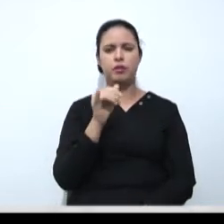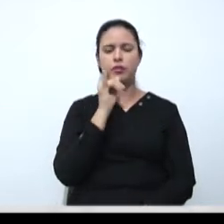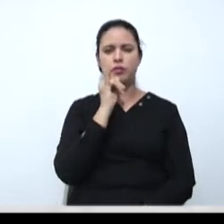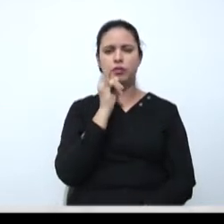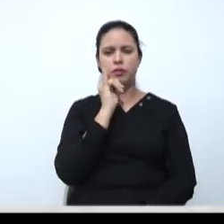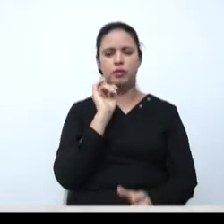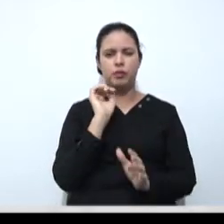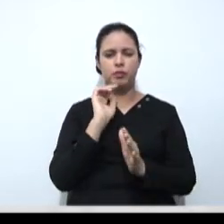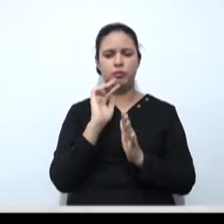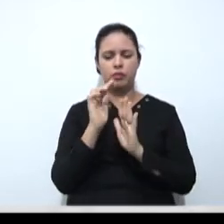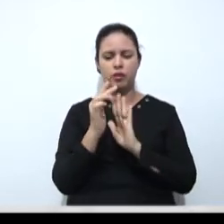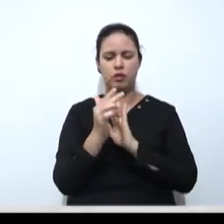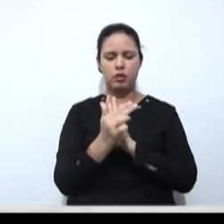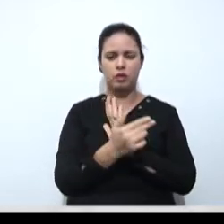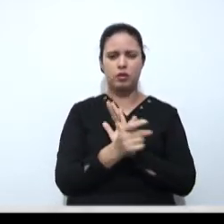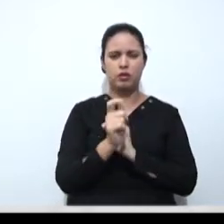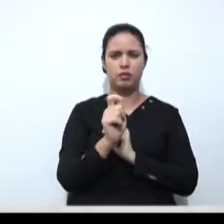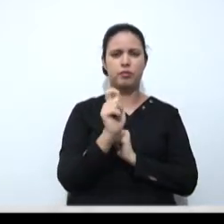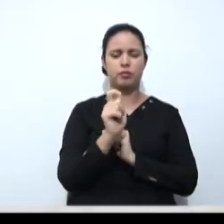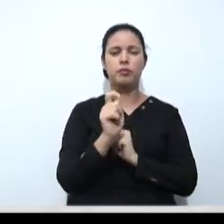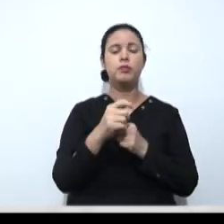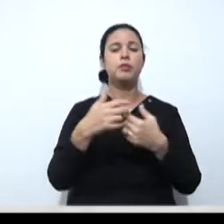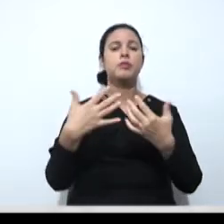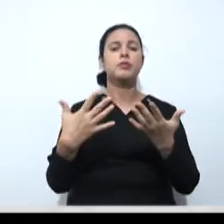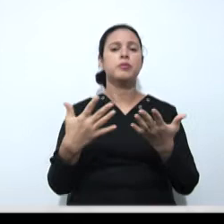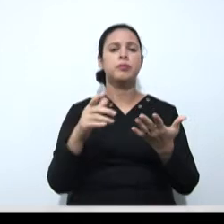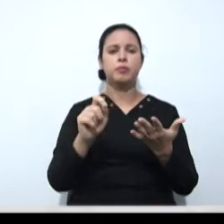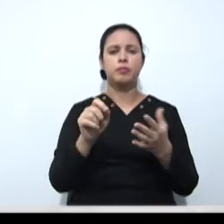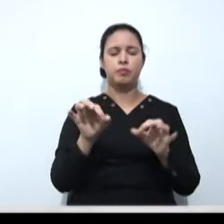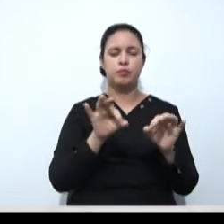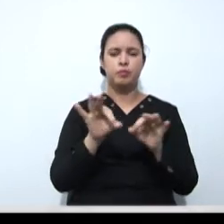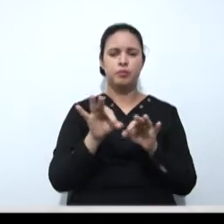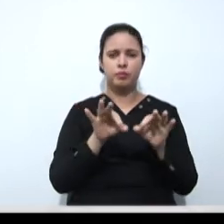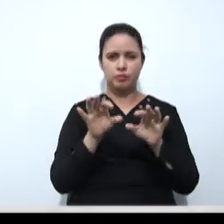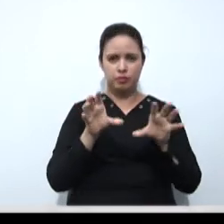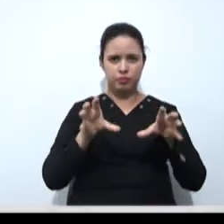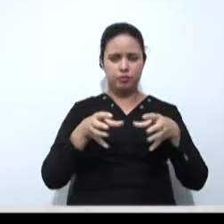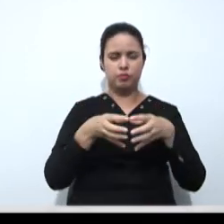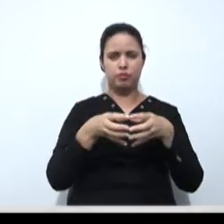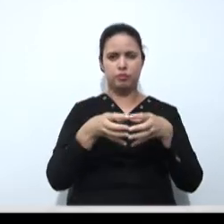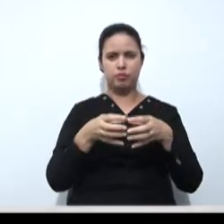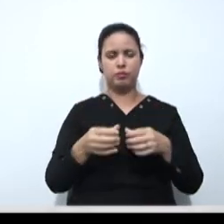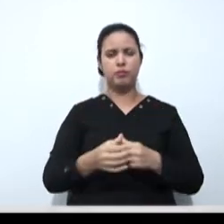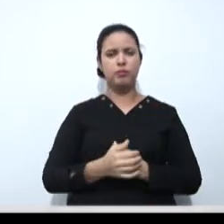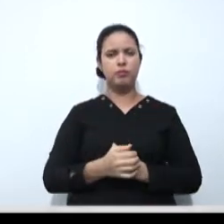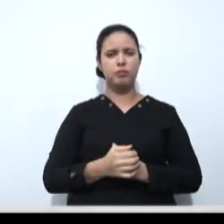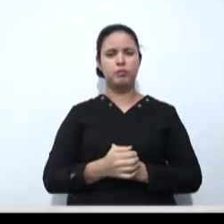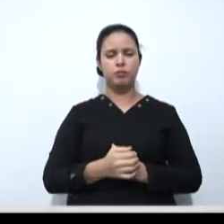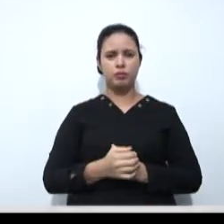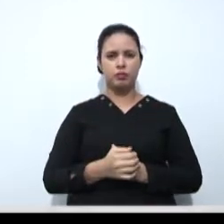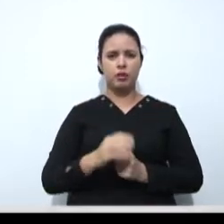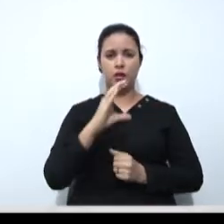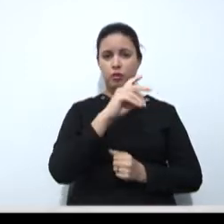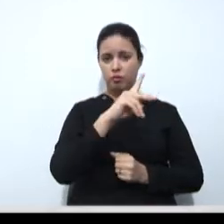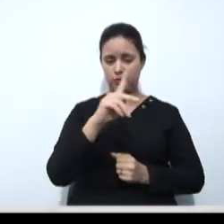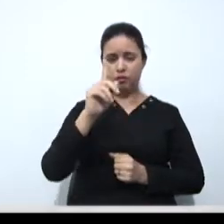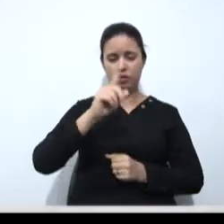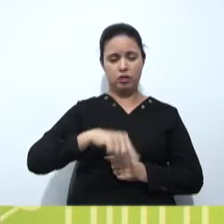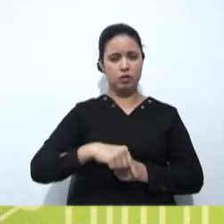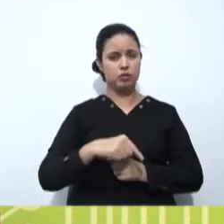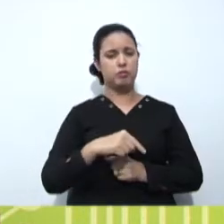exemplos agora para vocês de quais seriam essas organizações coletivas. A cooperativa acaba sendo uma